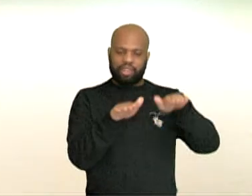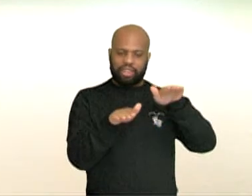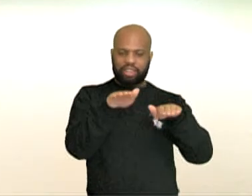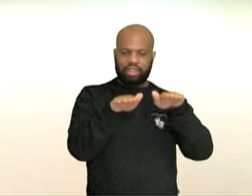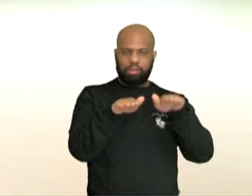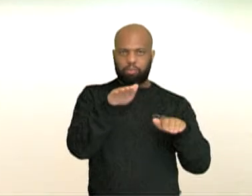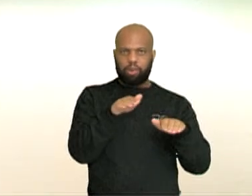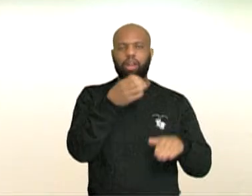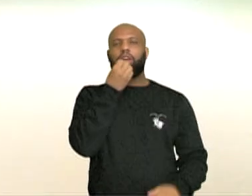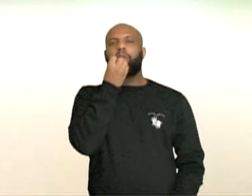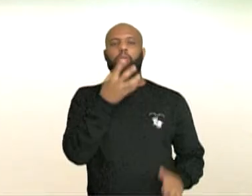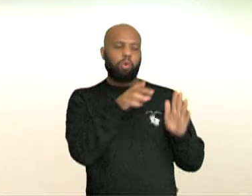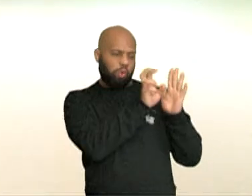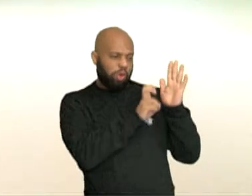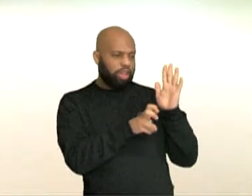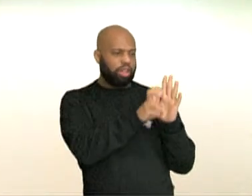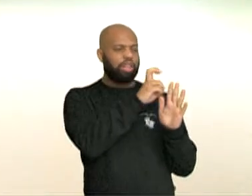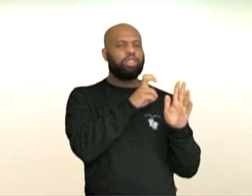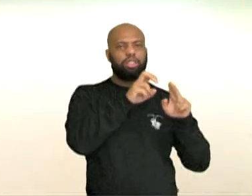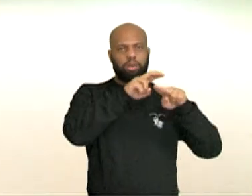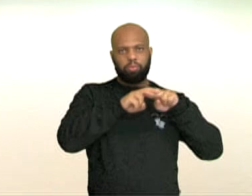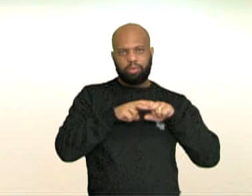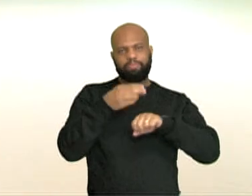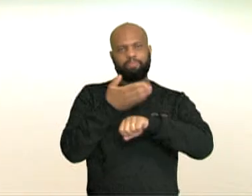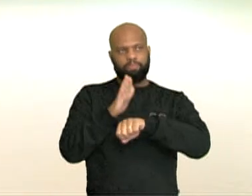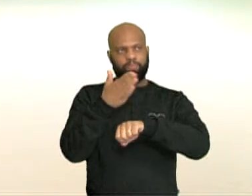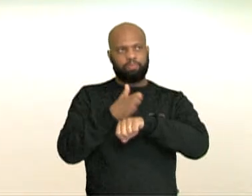ter boas energias através dessa prática.